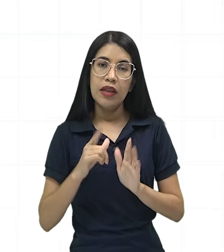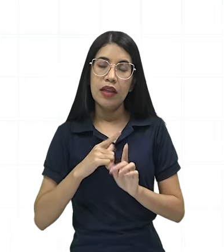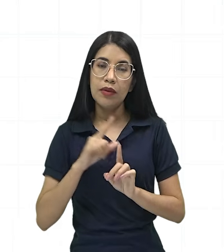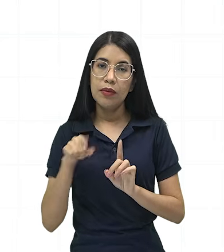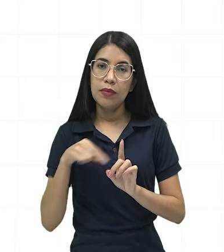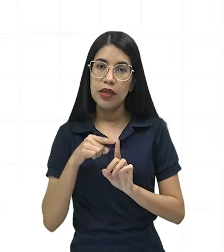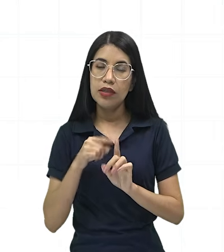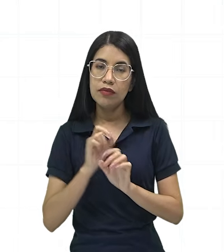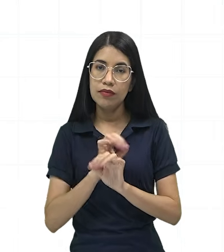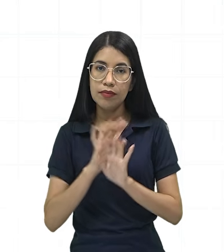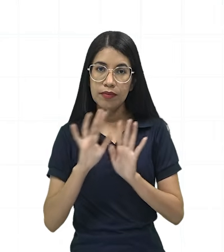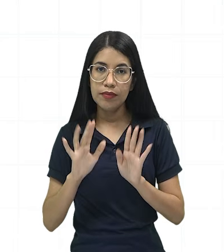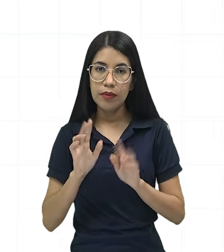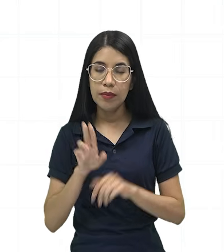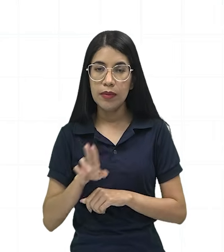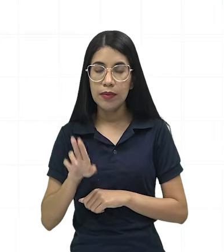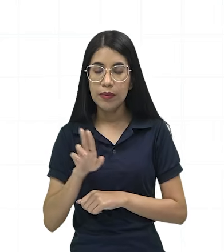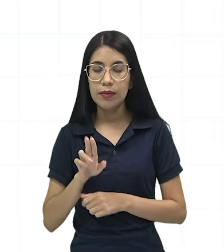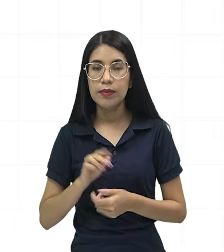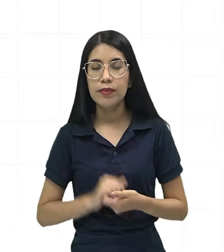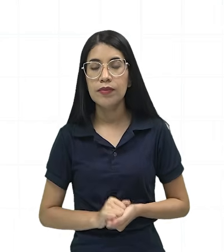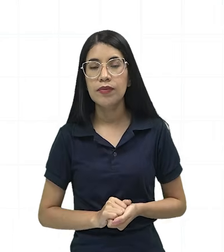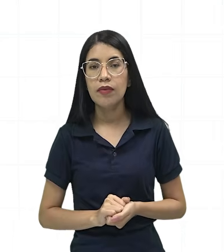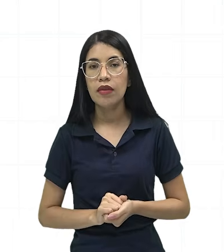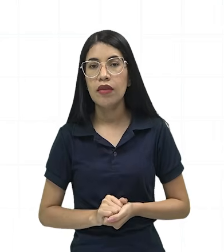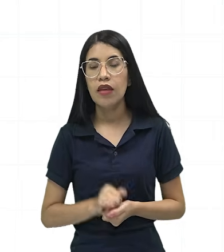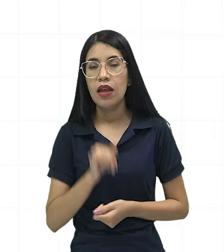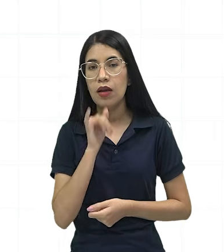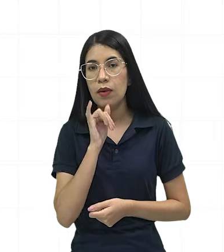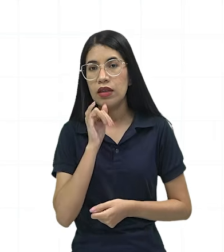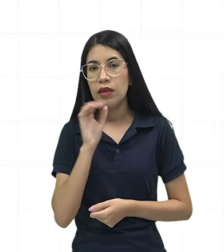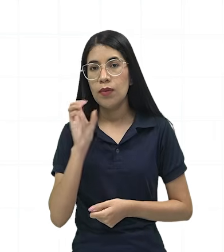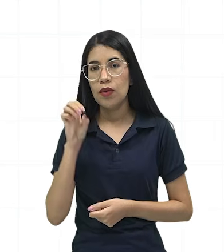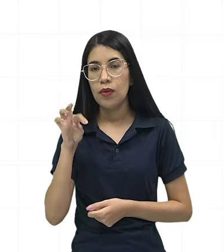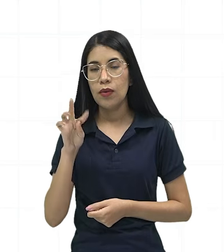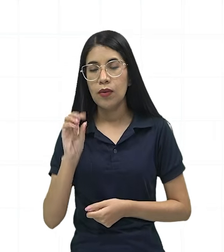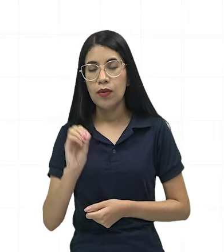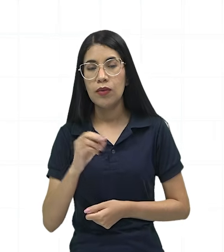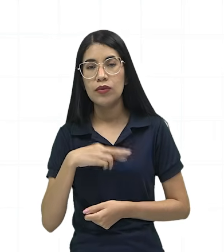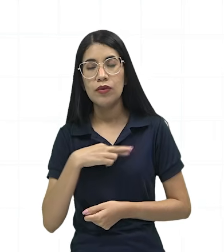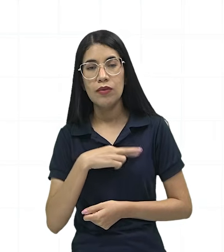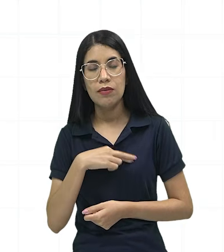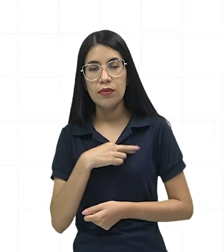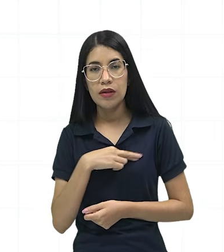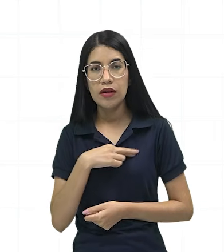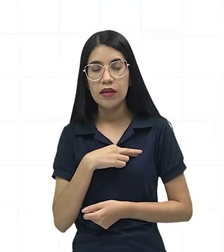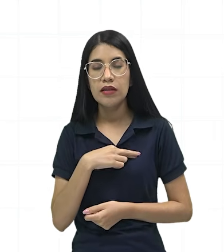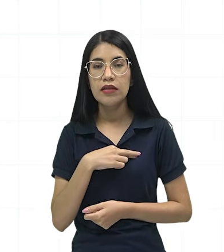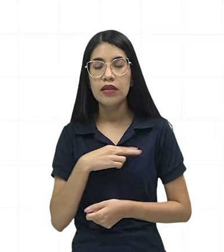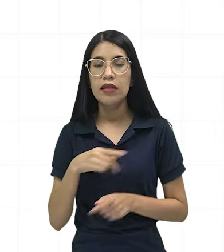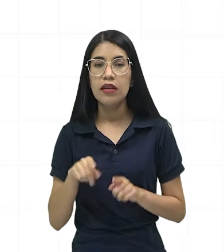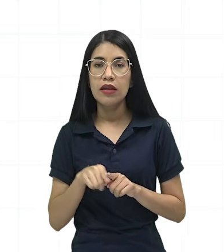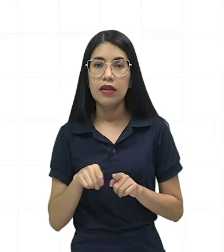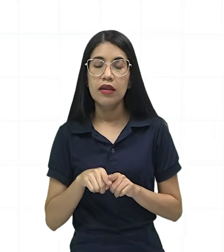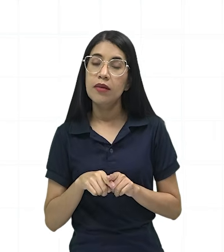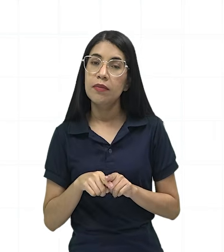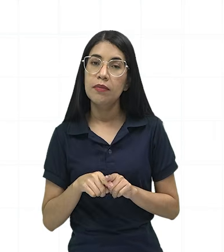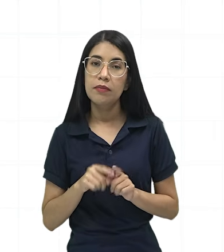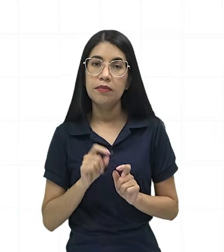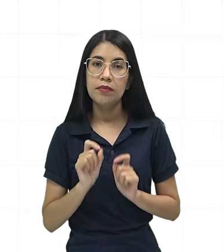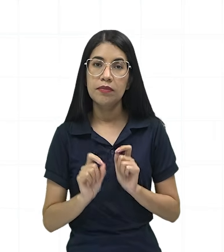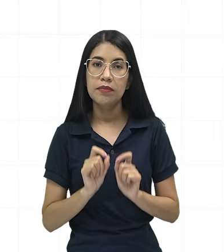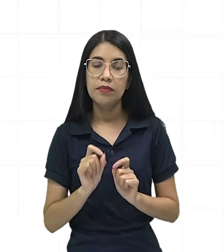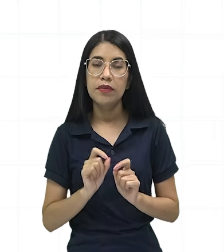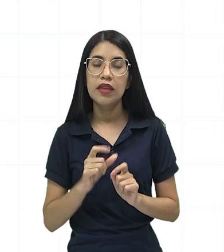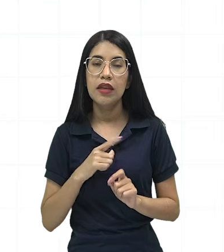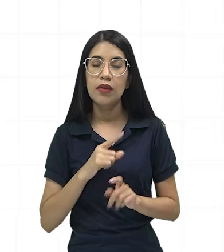função, têm uma finalidade, né? Por exemplo, os contos, os romances, eles também, né,